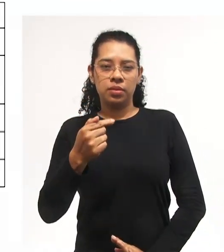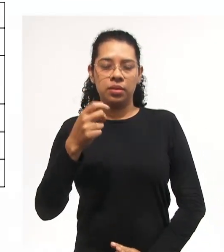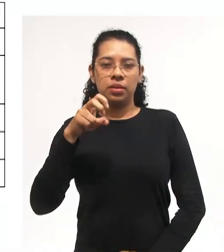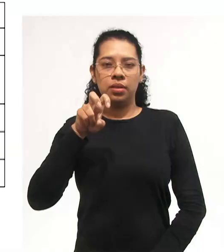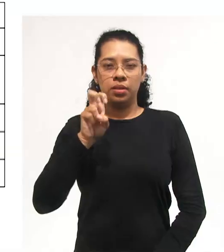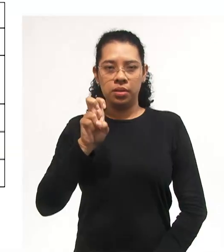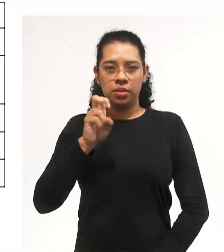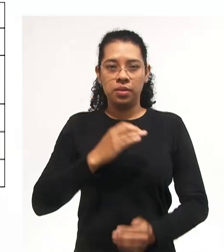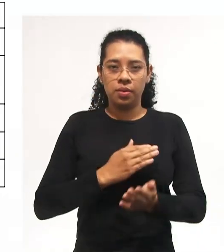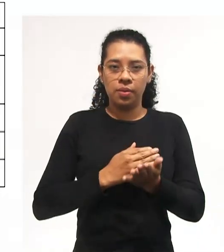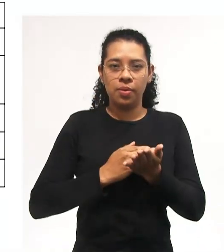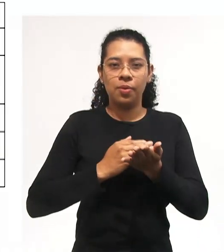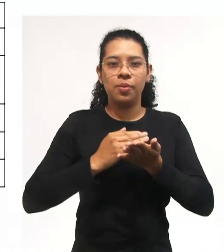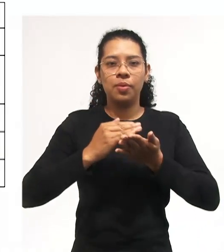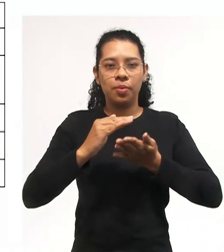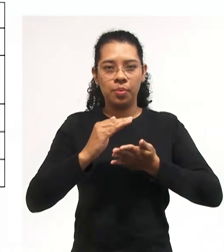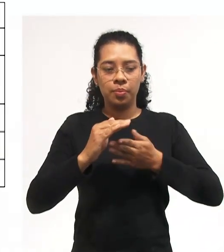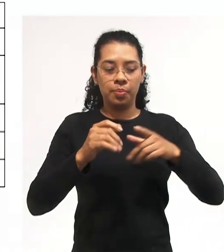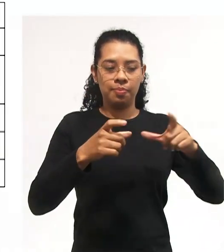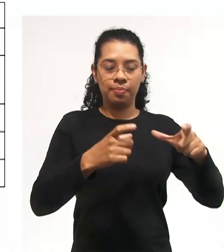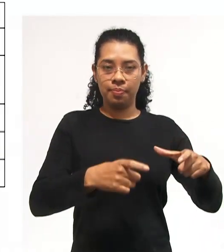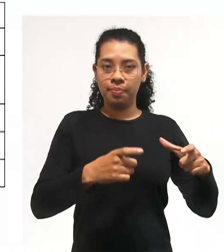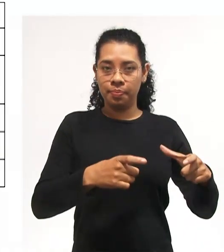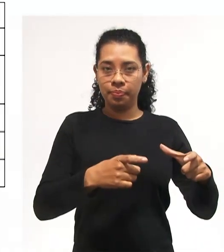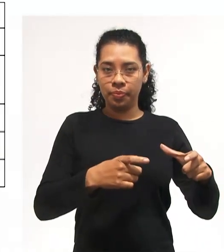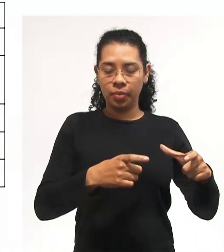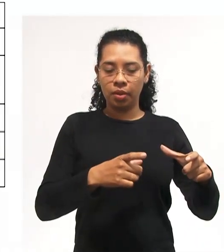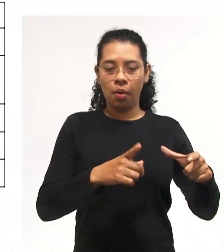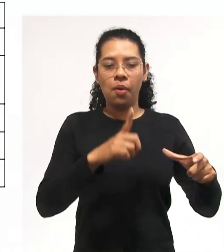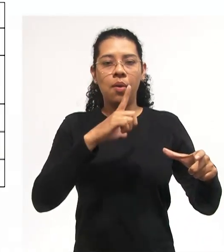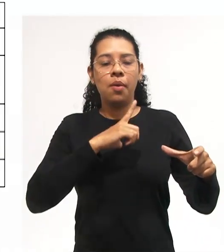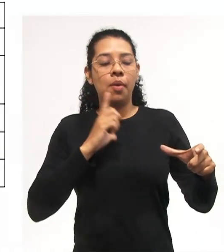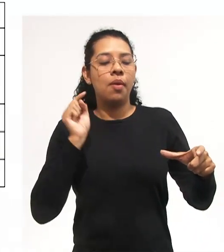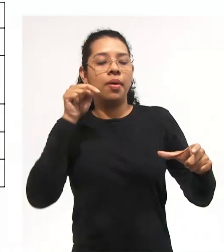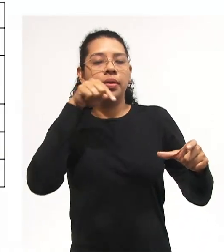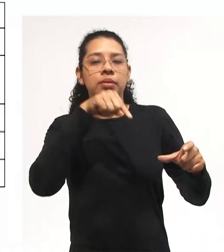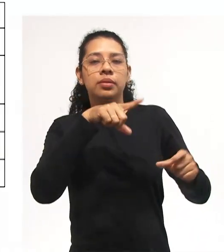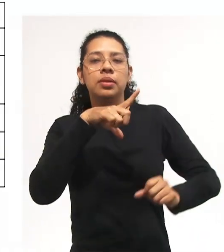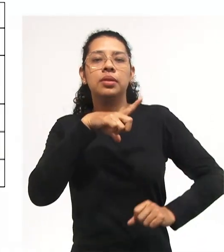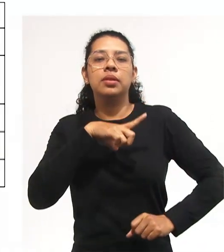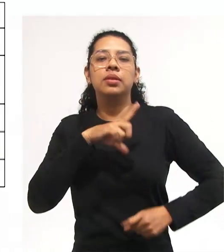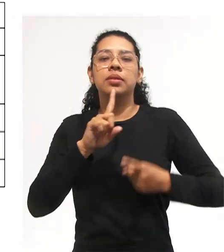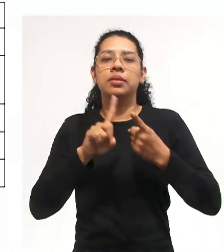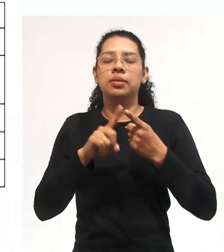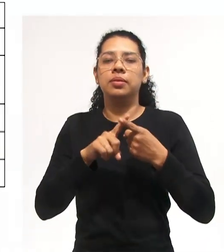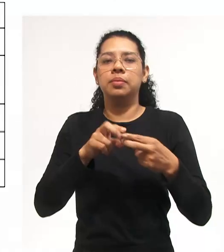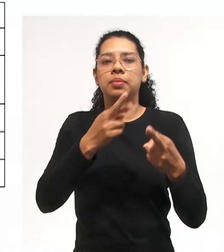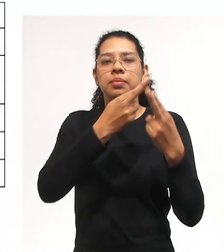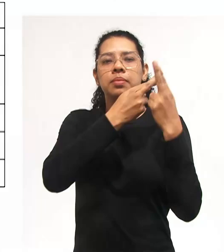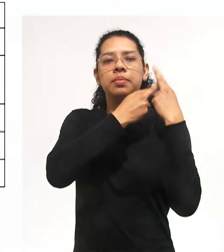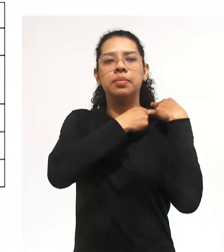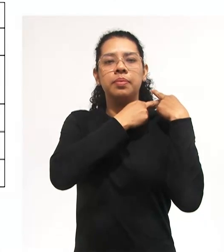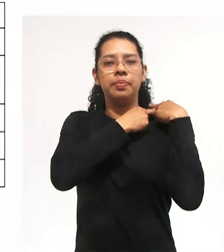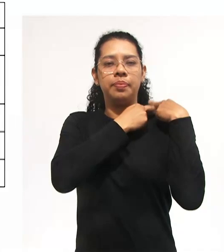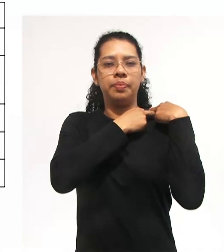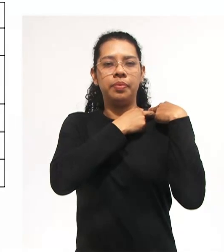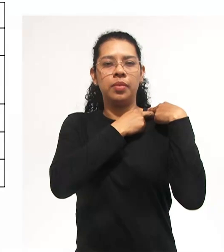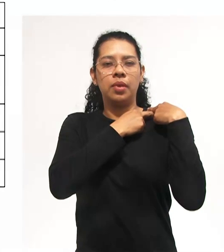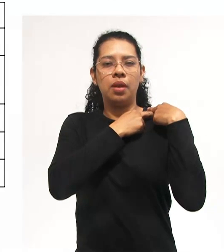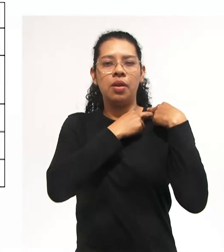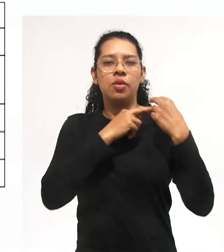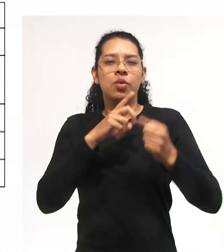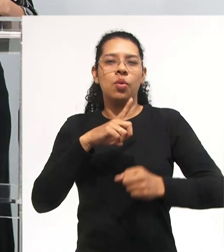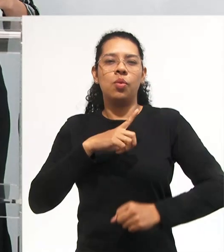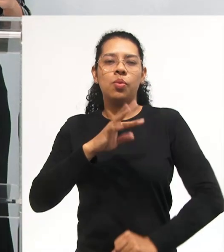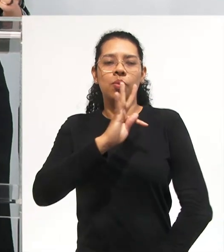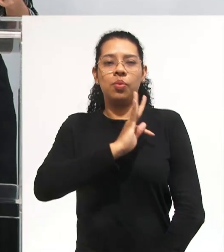concepção do departamento de pessoal, nós temos a função voltada mais para a área técnica. O que